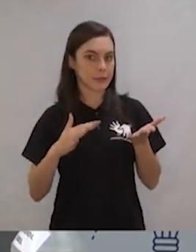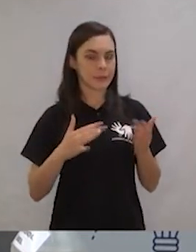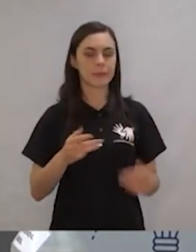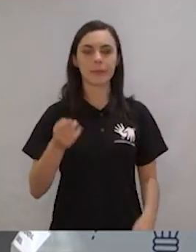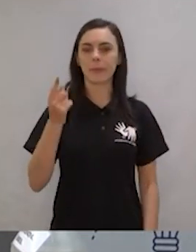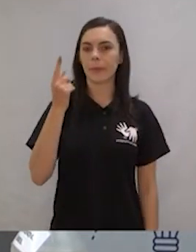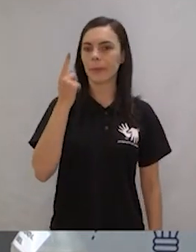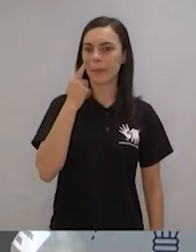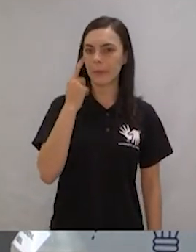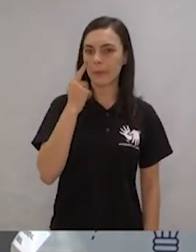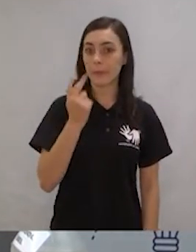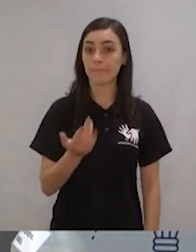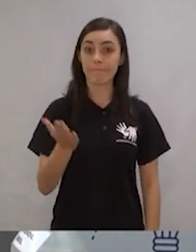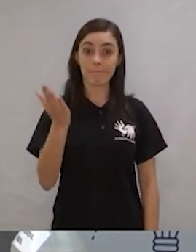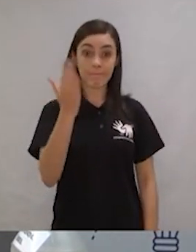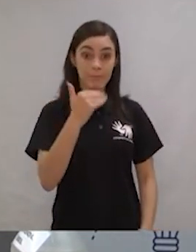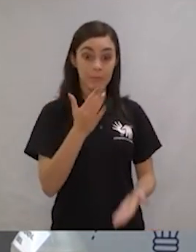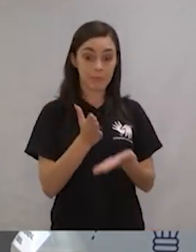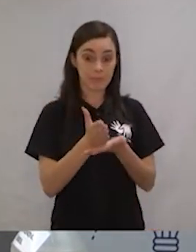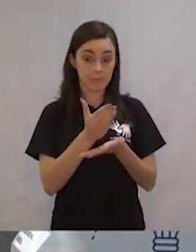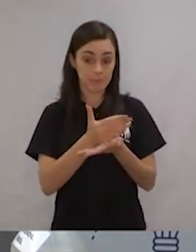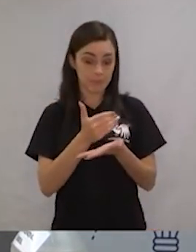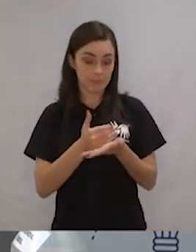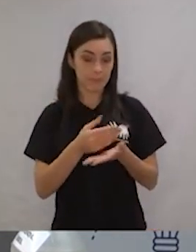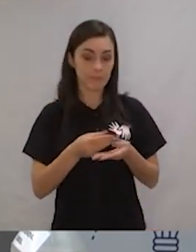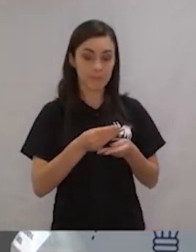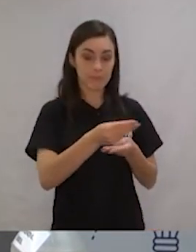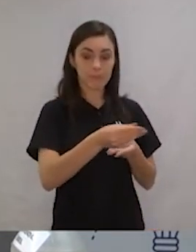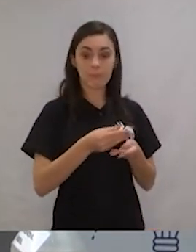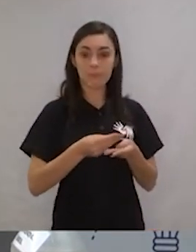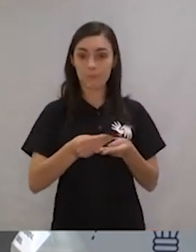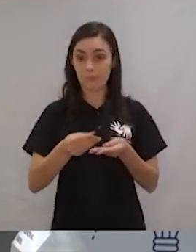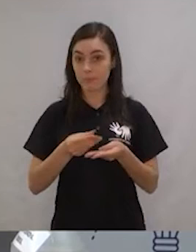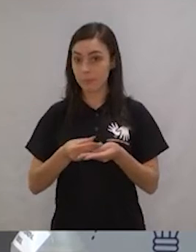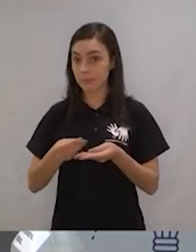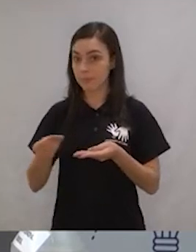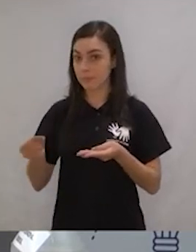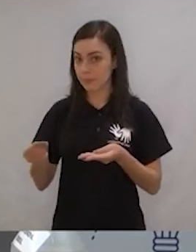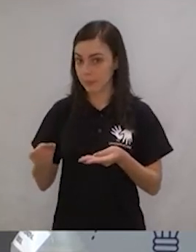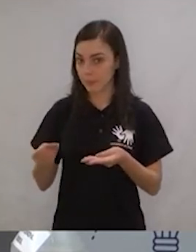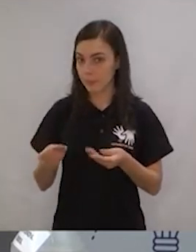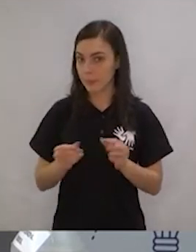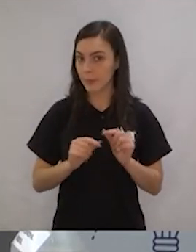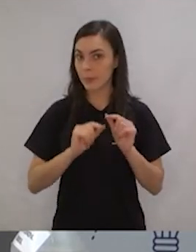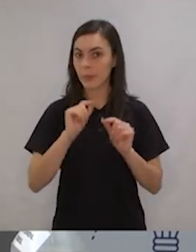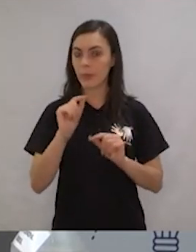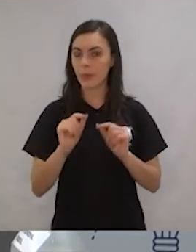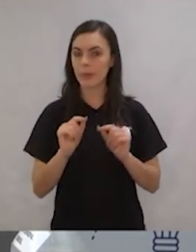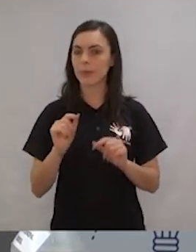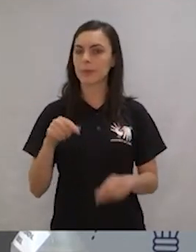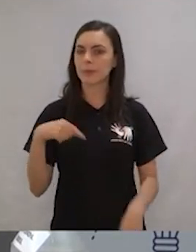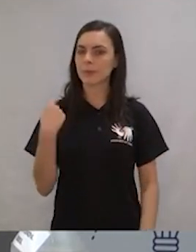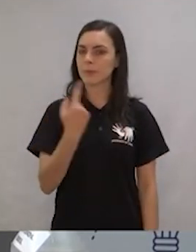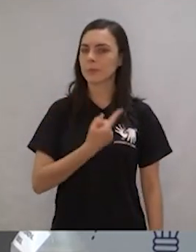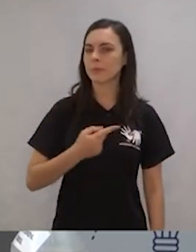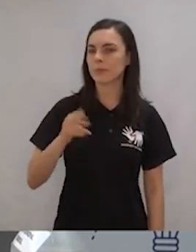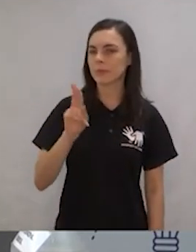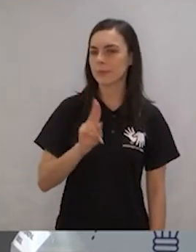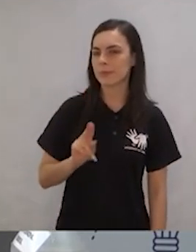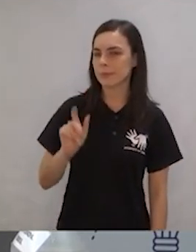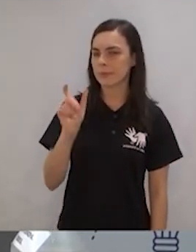lá. Vamos distribuir, vamos repartir, que são os termos que